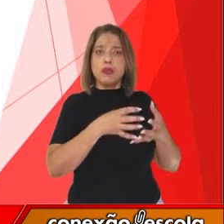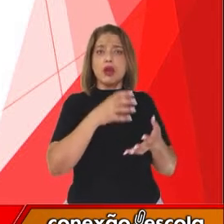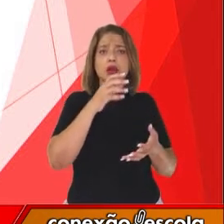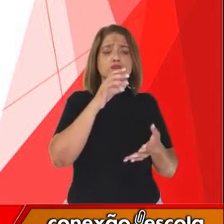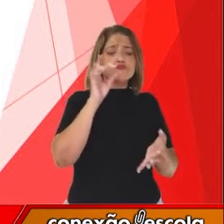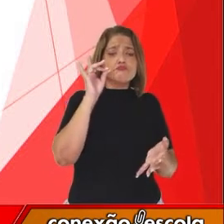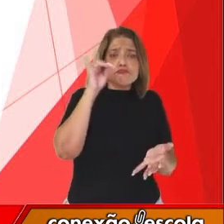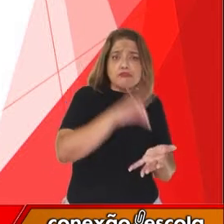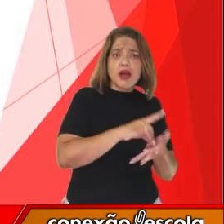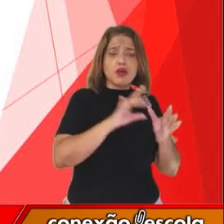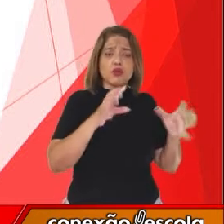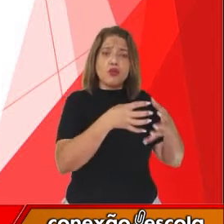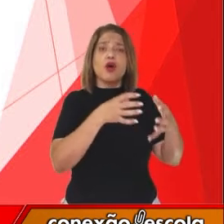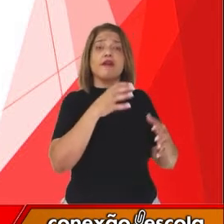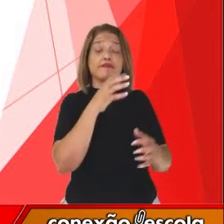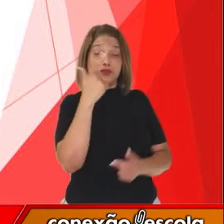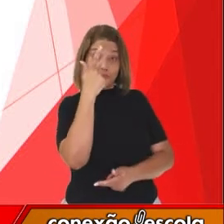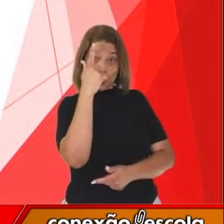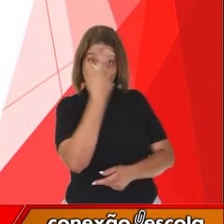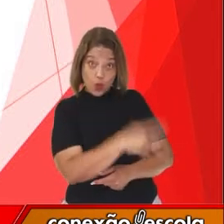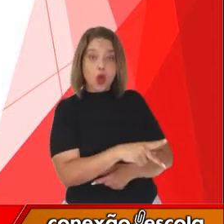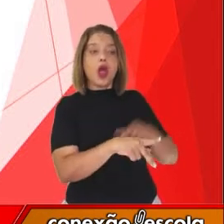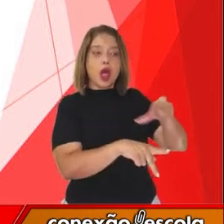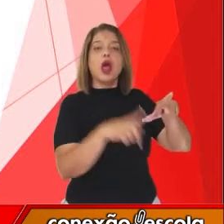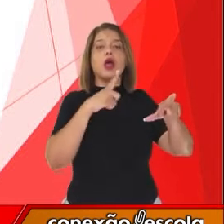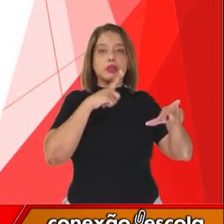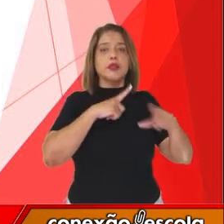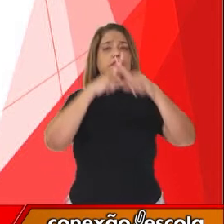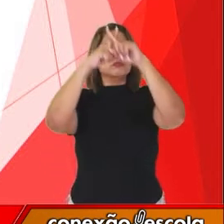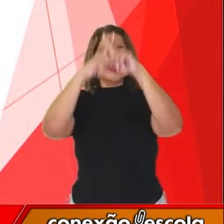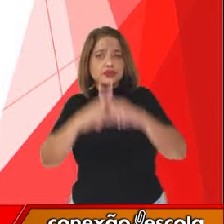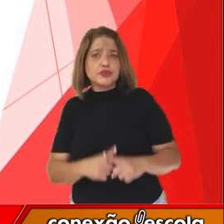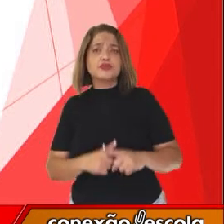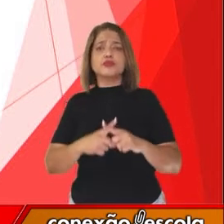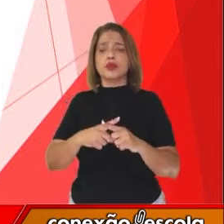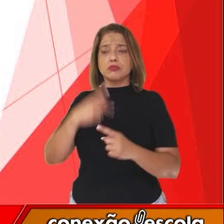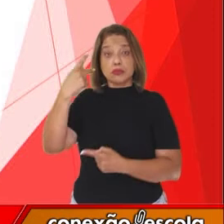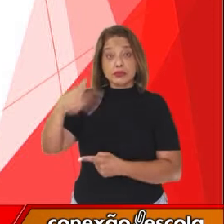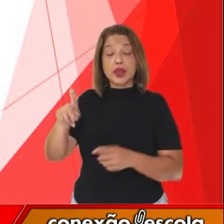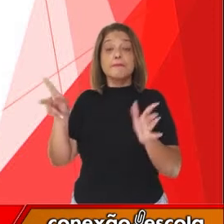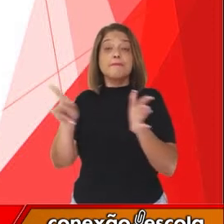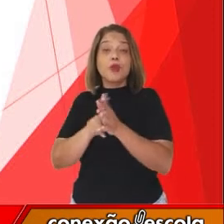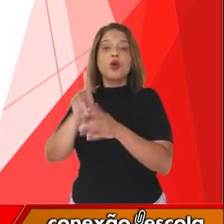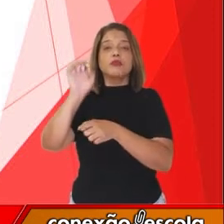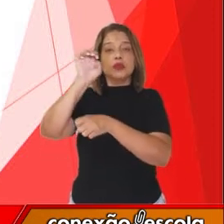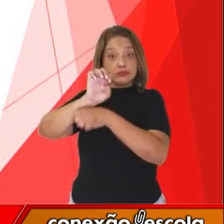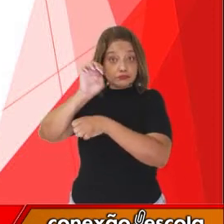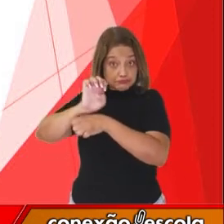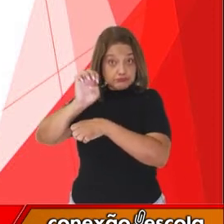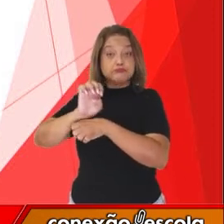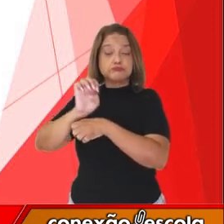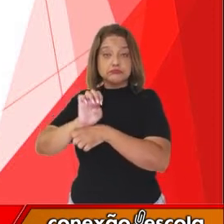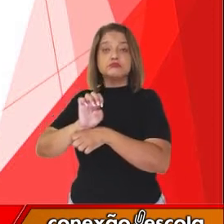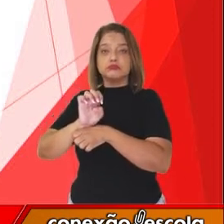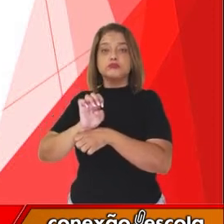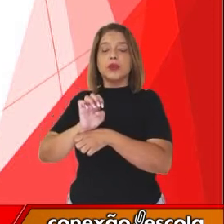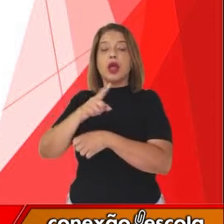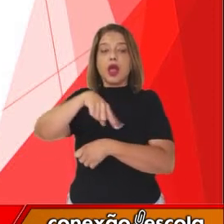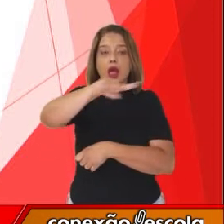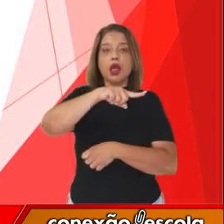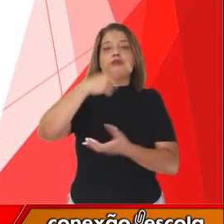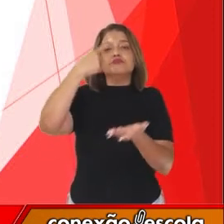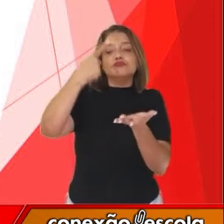os campeonatos estaduais que são organizados pela Federação Goiana daquele